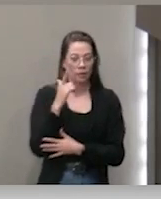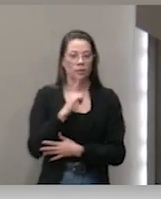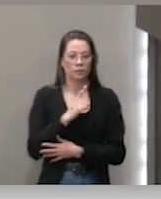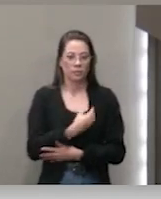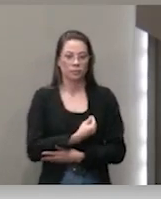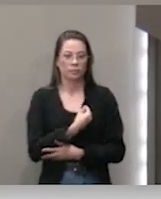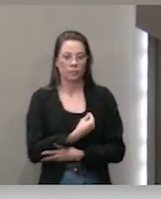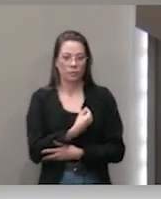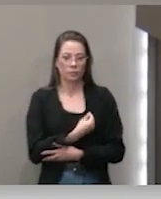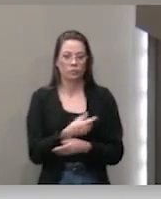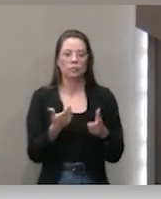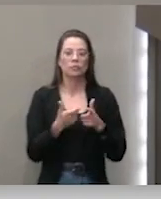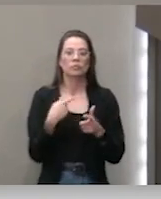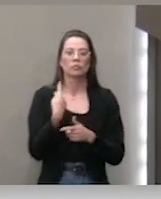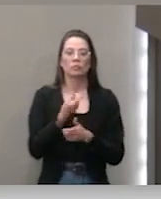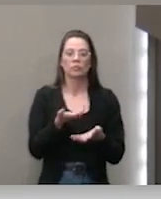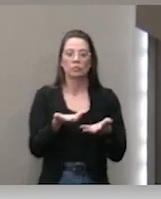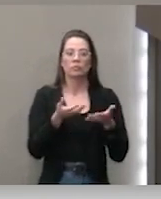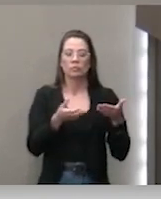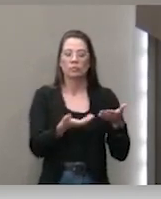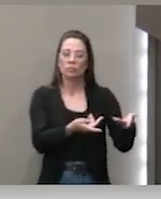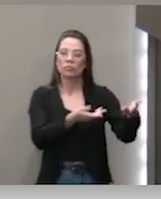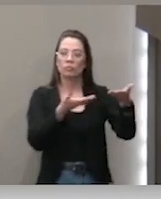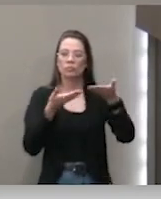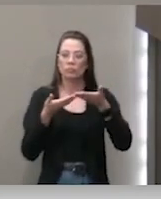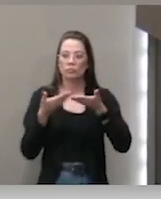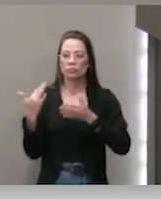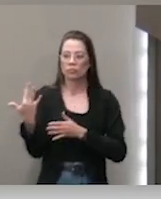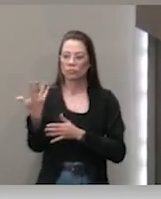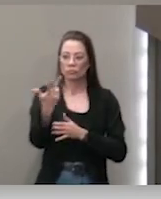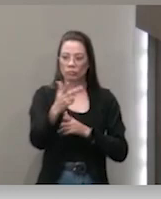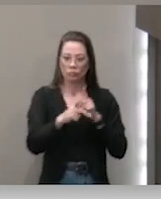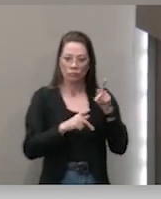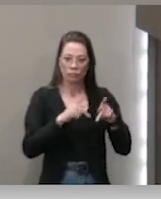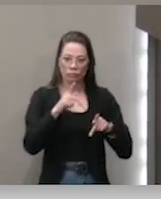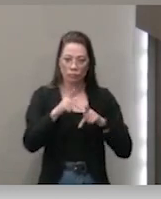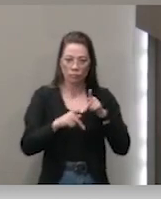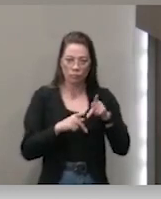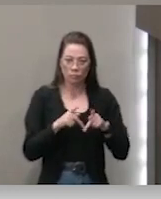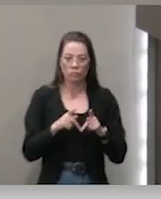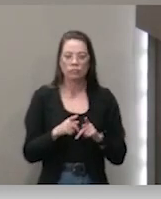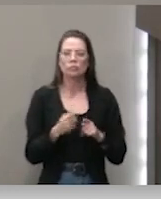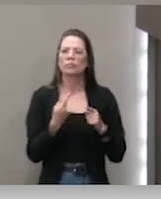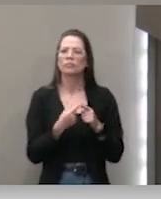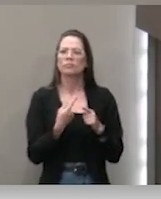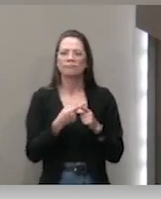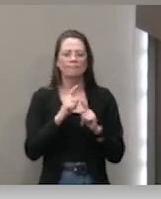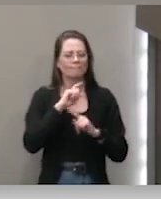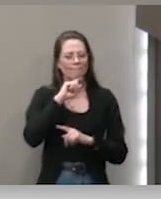dessa casa, onde nós queremos convidar toda a população. Porque não